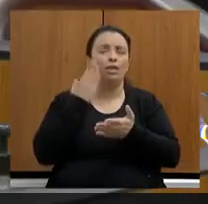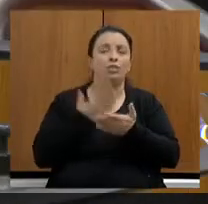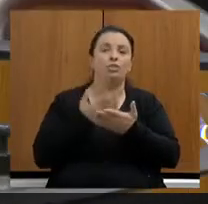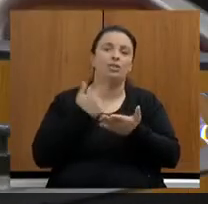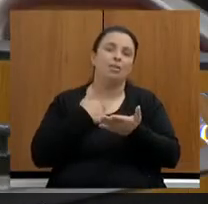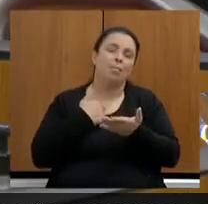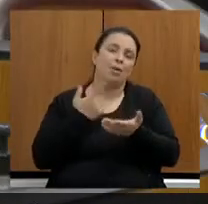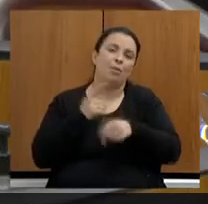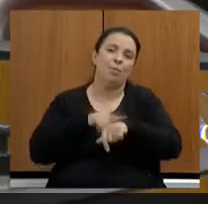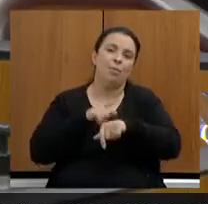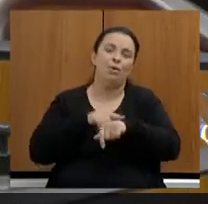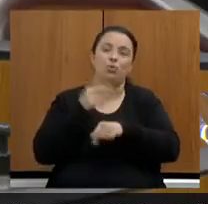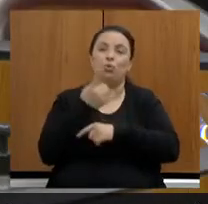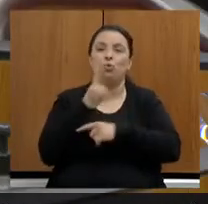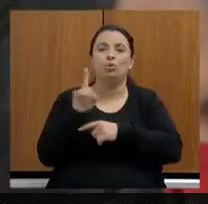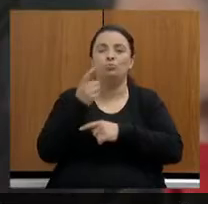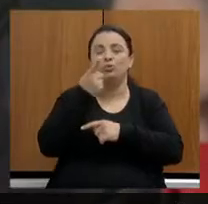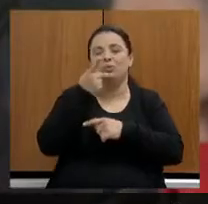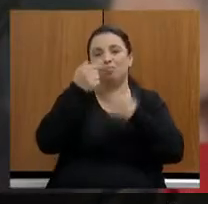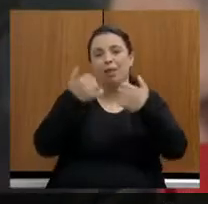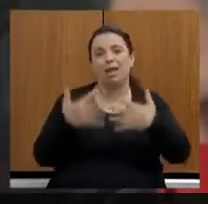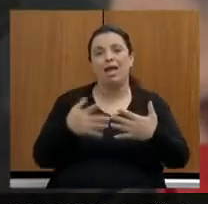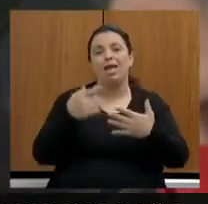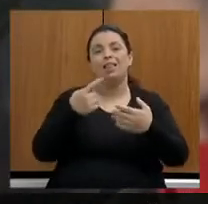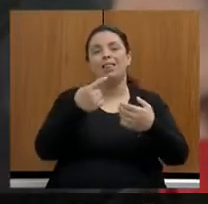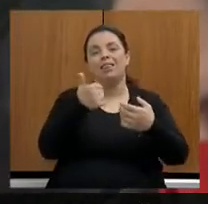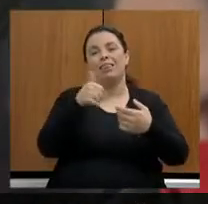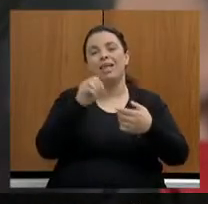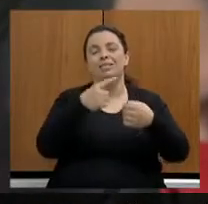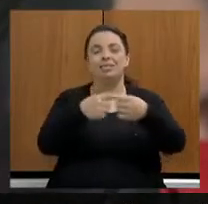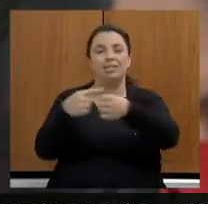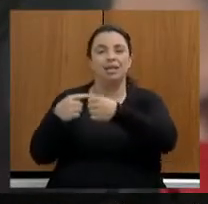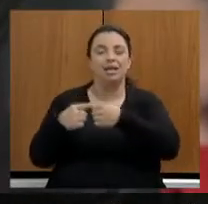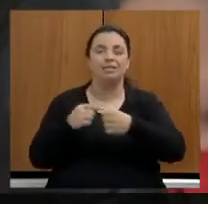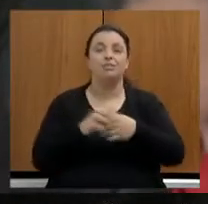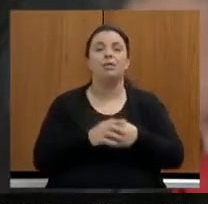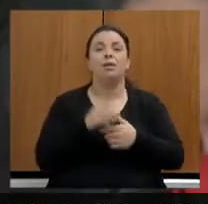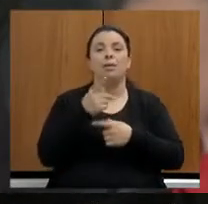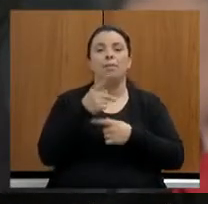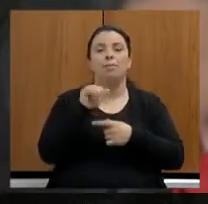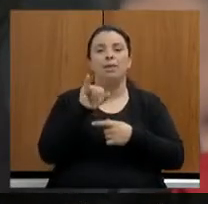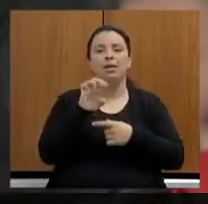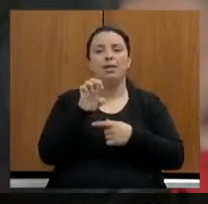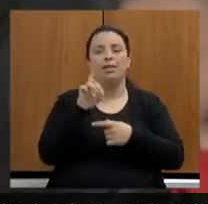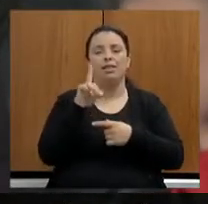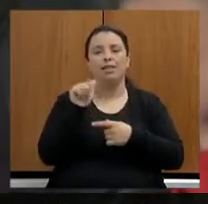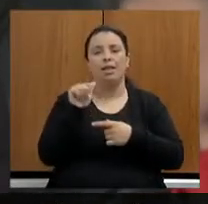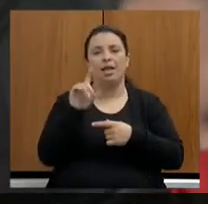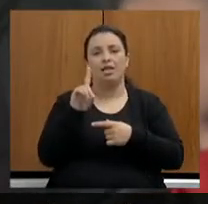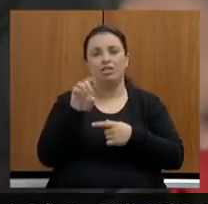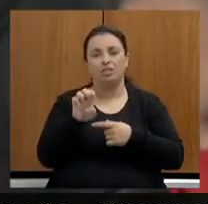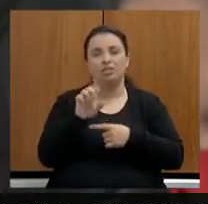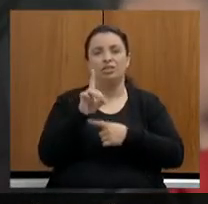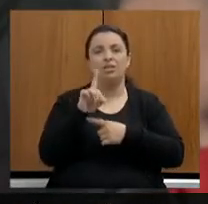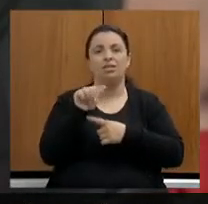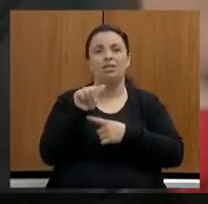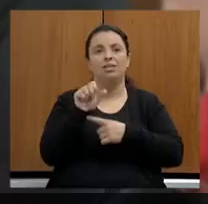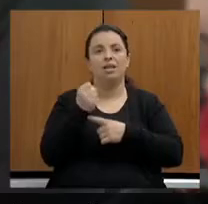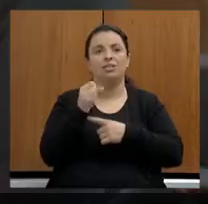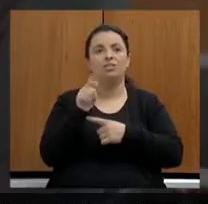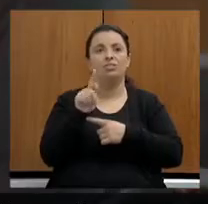municípios mineiros que seguem fechados Piedade dos Gerais descoberto Diogo de Vasconcelos São João do pacuí